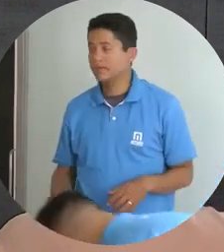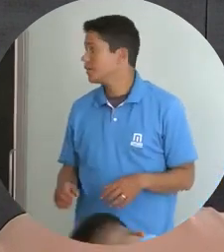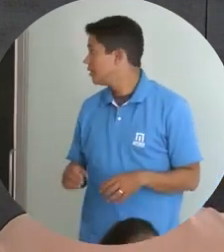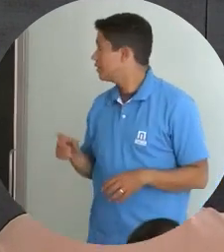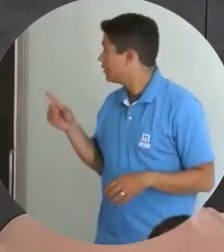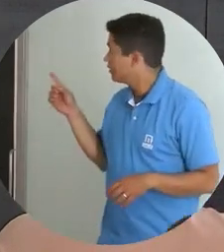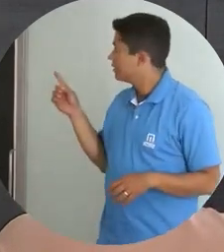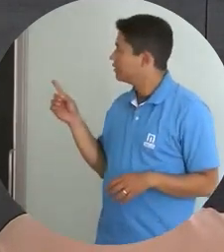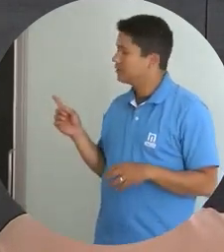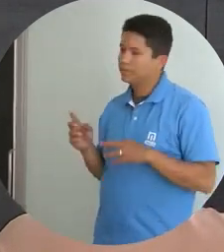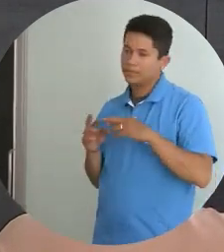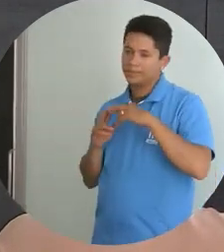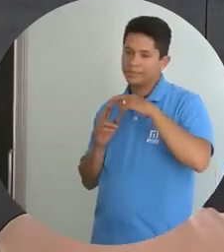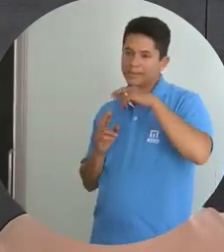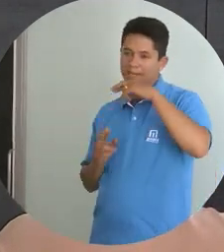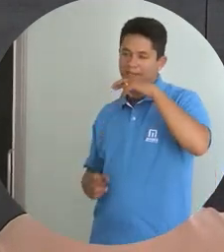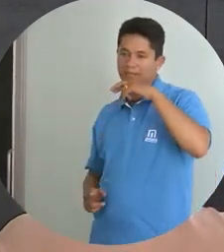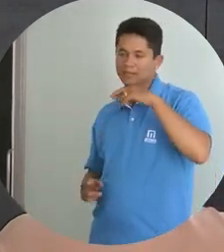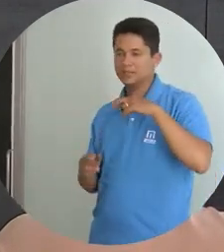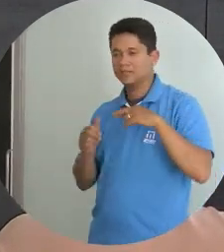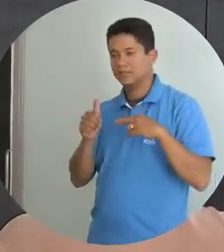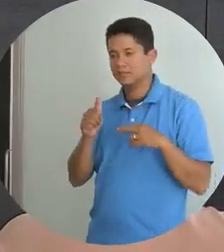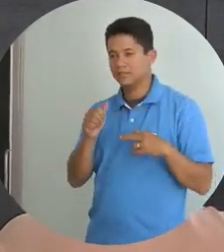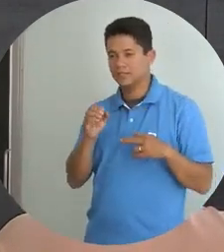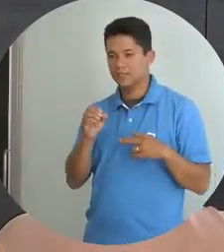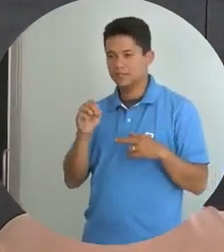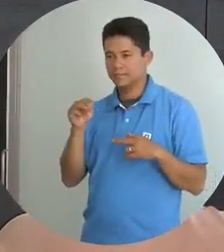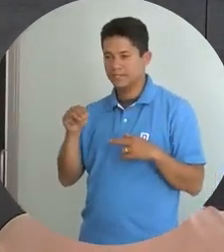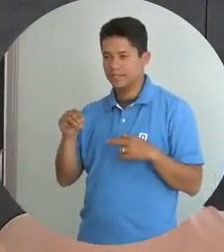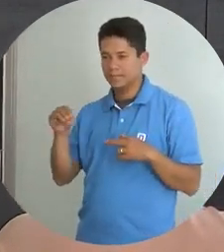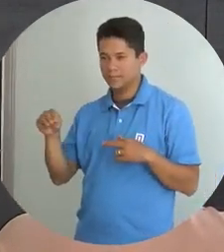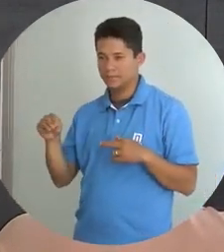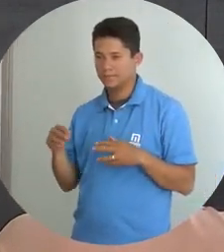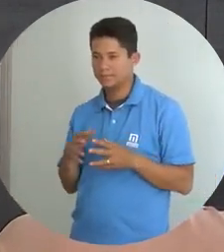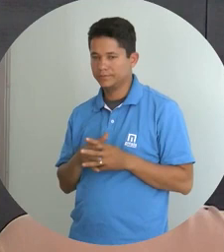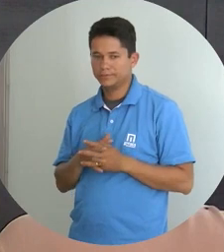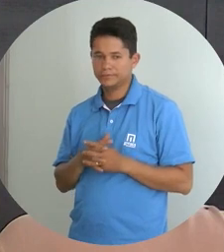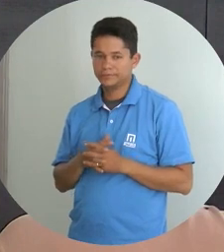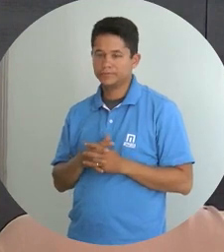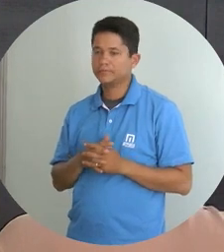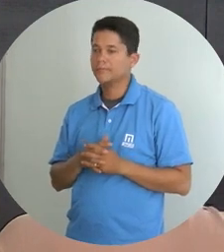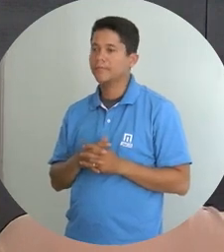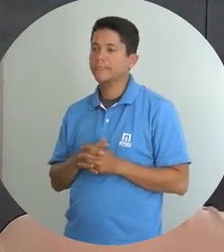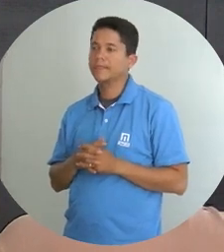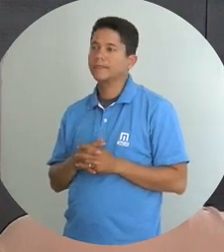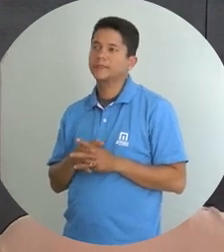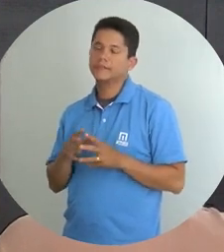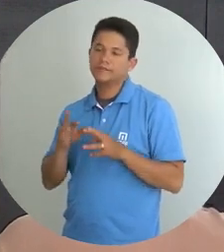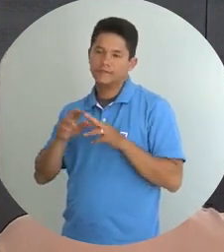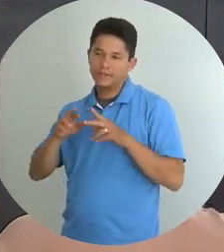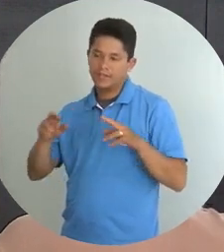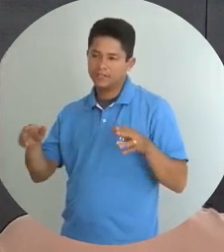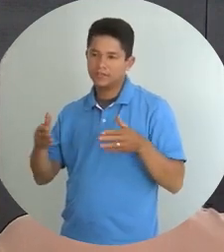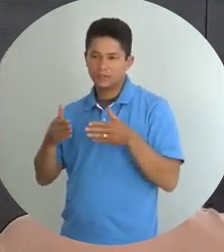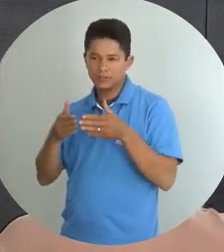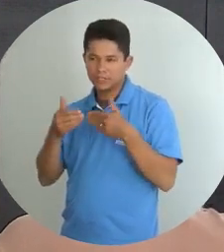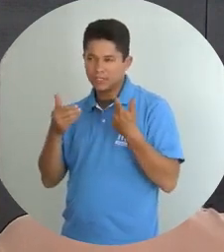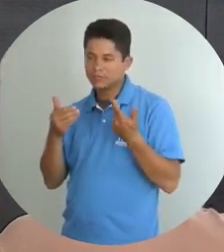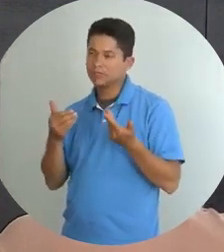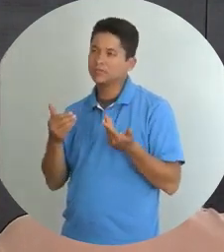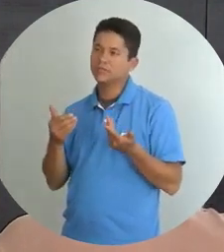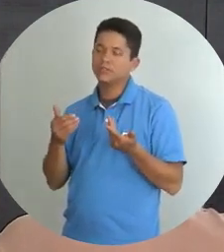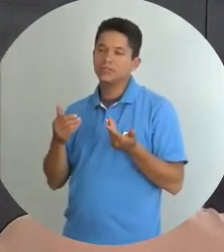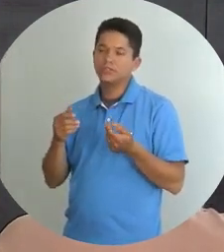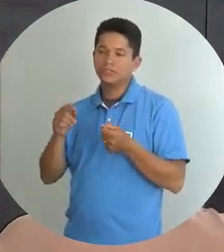fazendo essa região. Existem várias conformações de formatos e possibilidades de